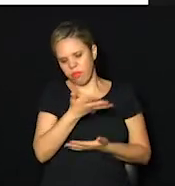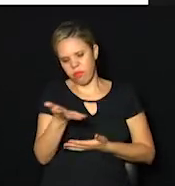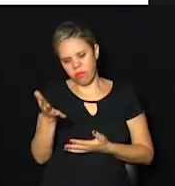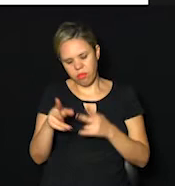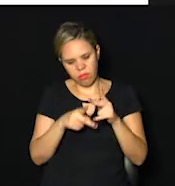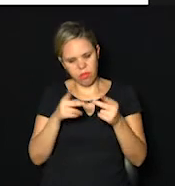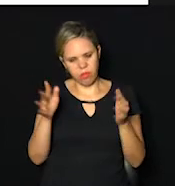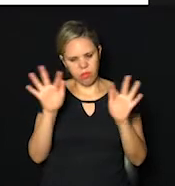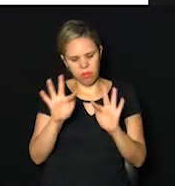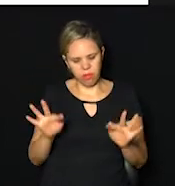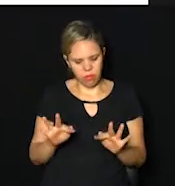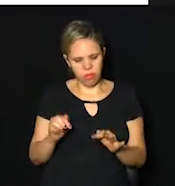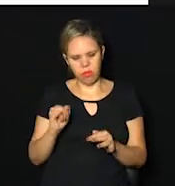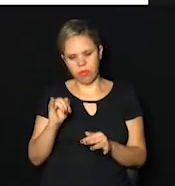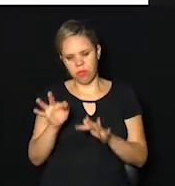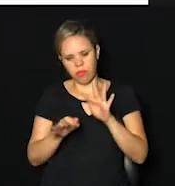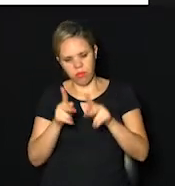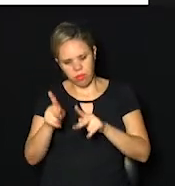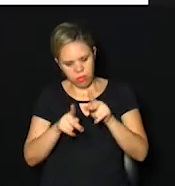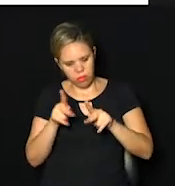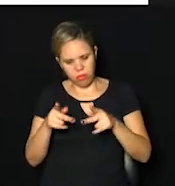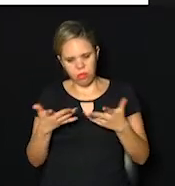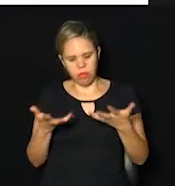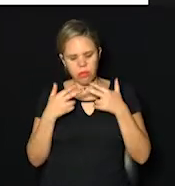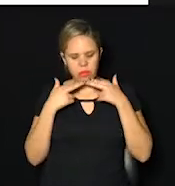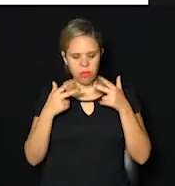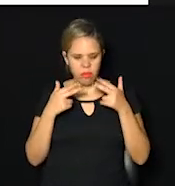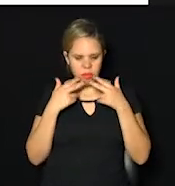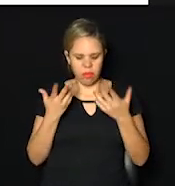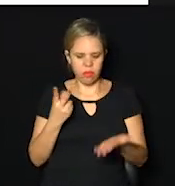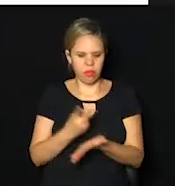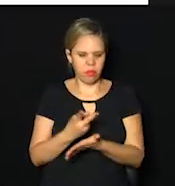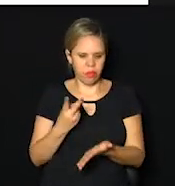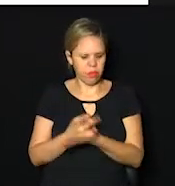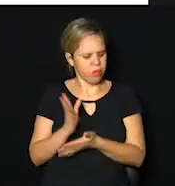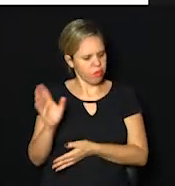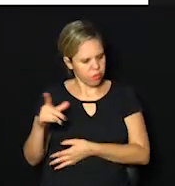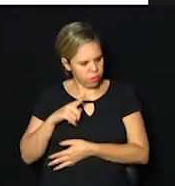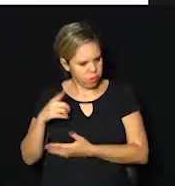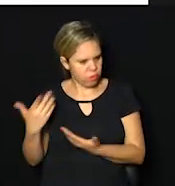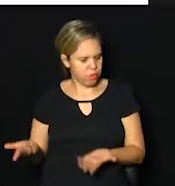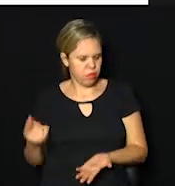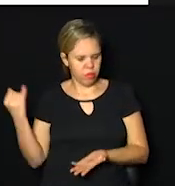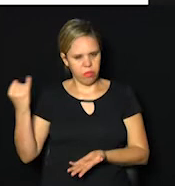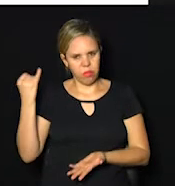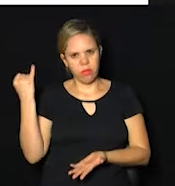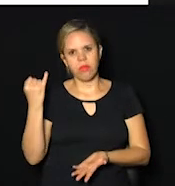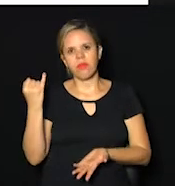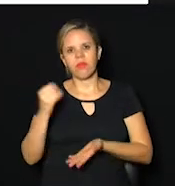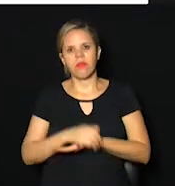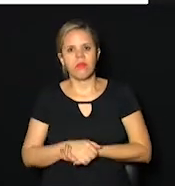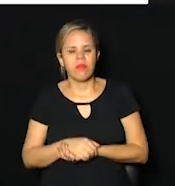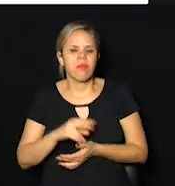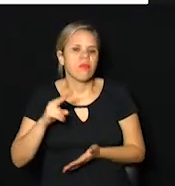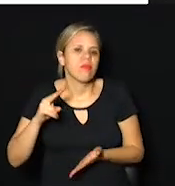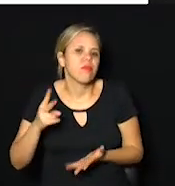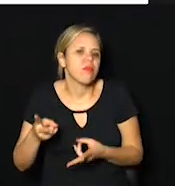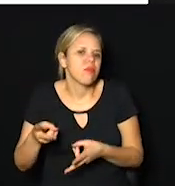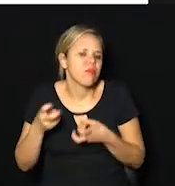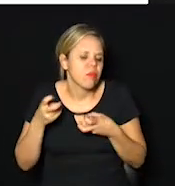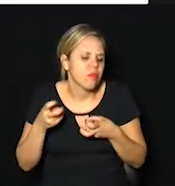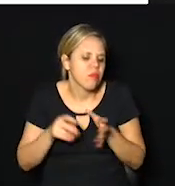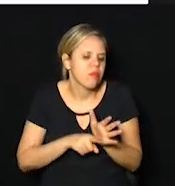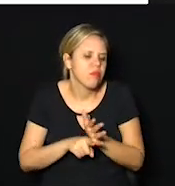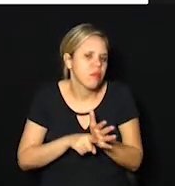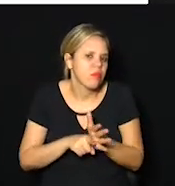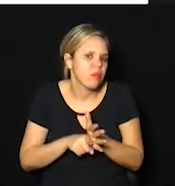felizes, se elas estão querendo novidades, se elas estão querendo manter o que já existe. Isso é importante. E a leitura de pesquisa e observação que vai me